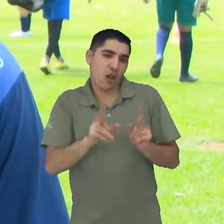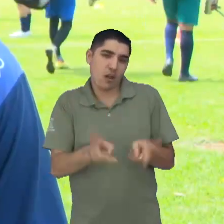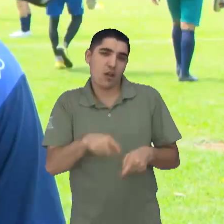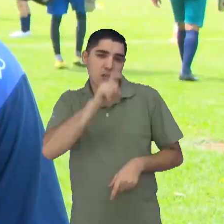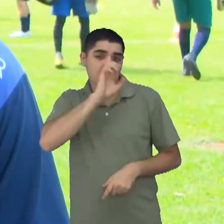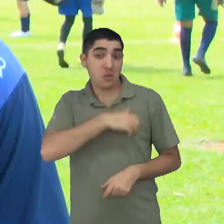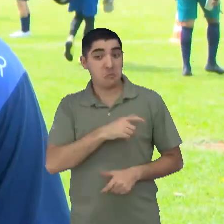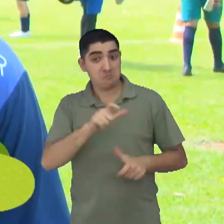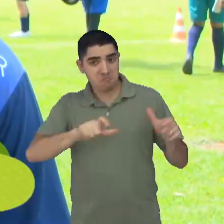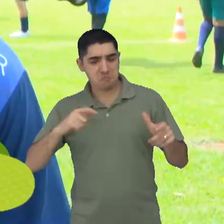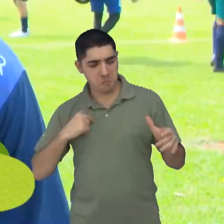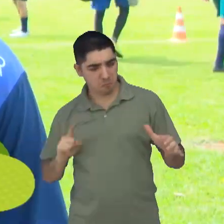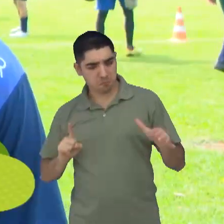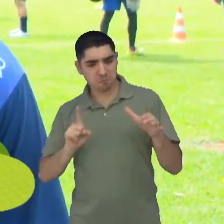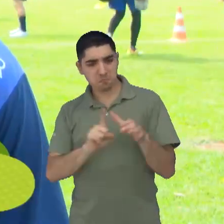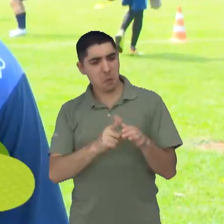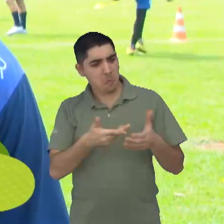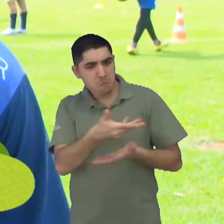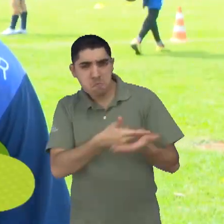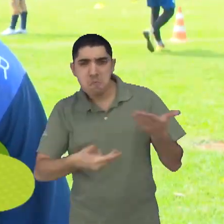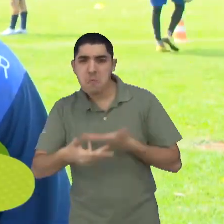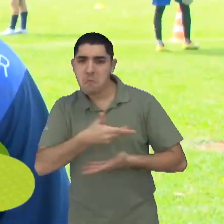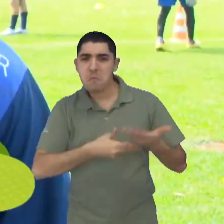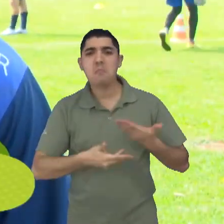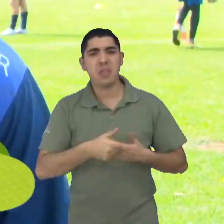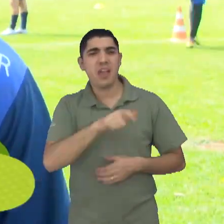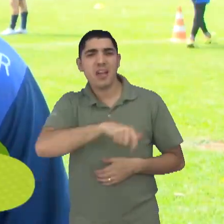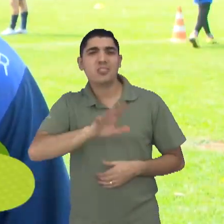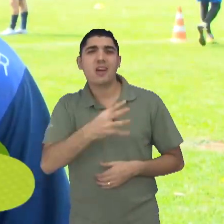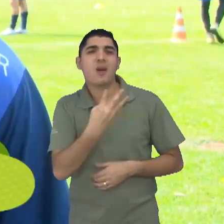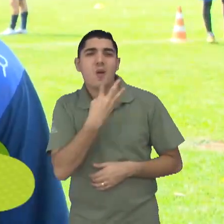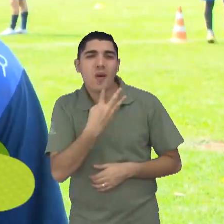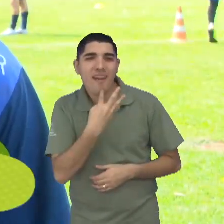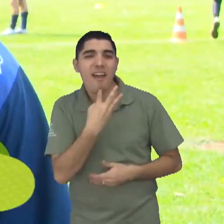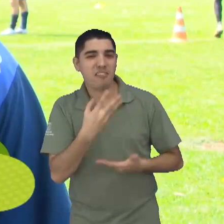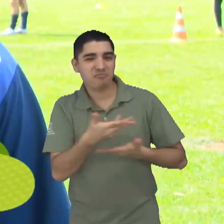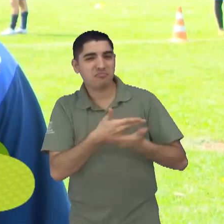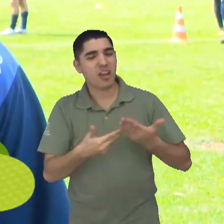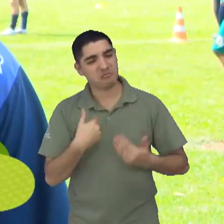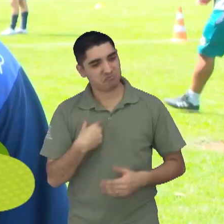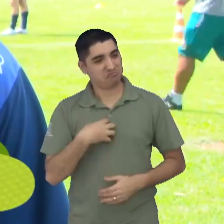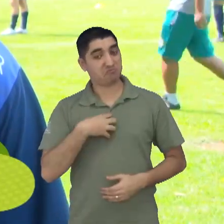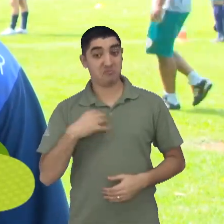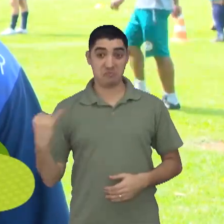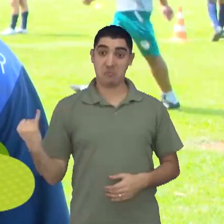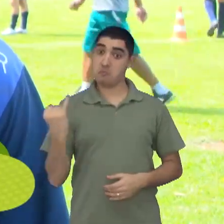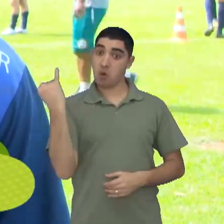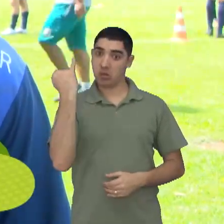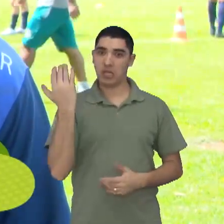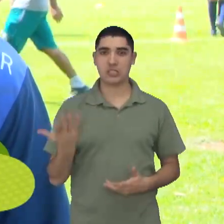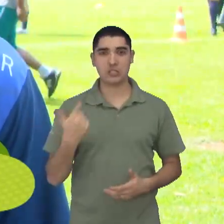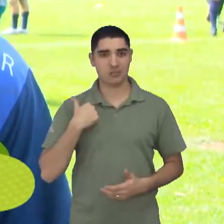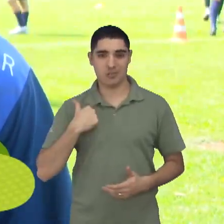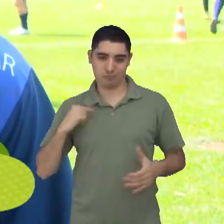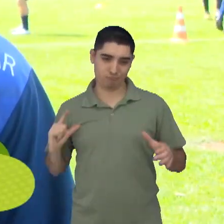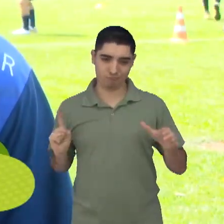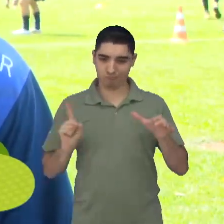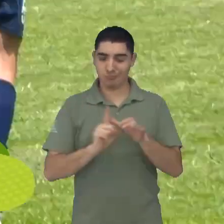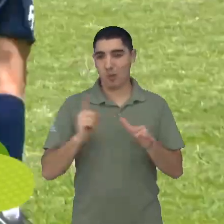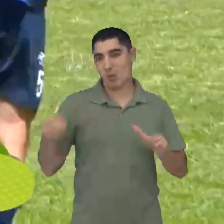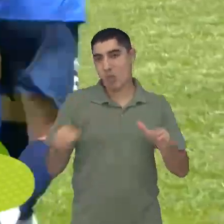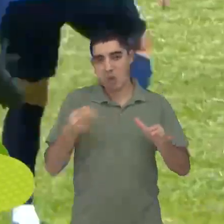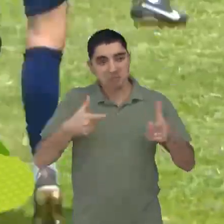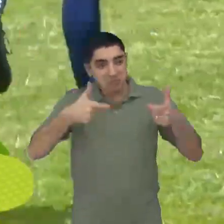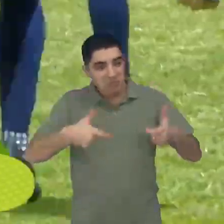um grupo entrosado, que já se conhecem, né? Então isso é muito importante para o atleta que está chegando, ter esse ambiente